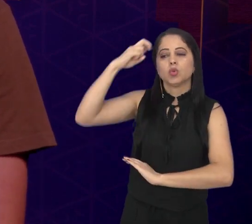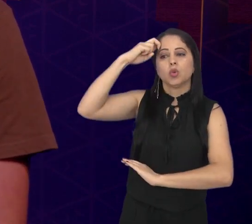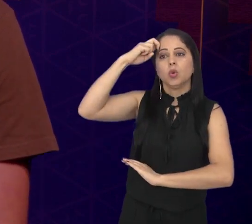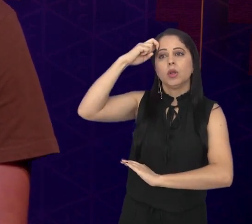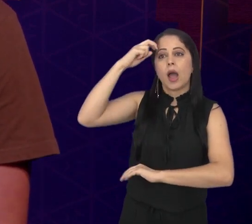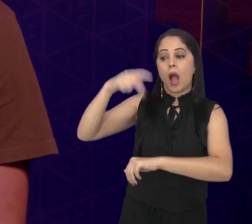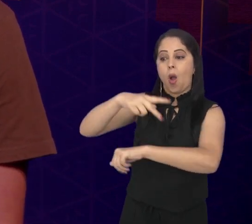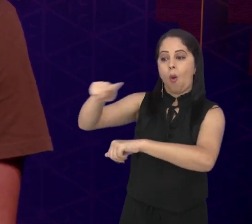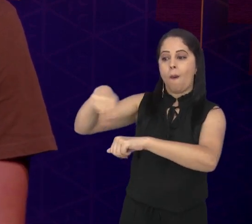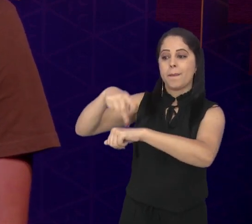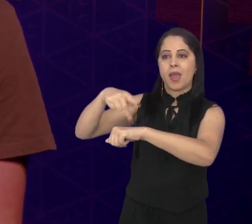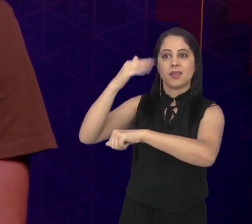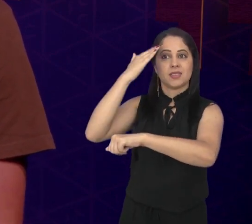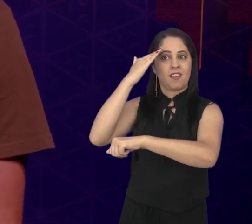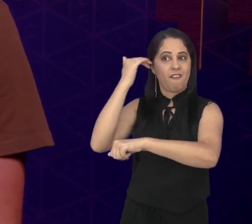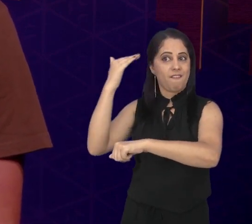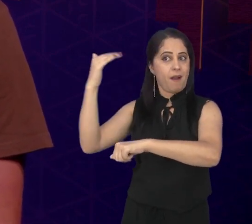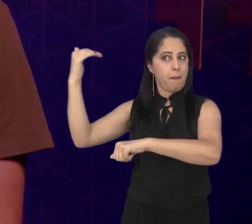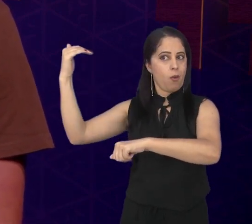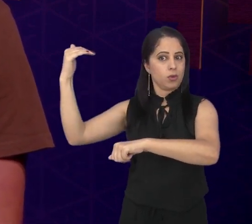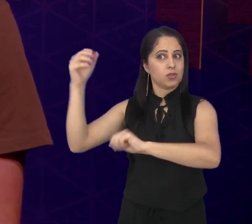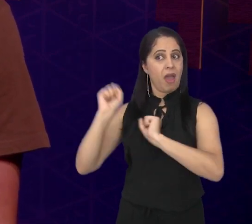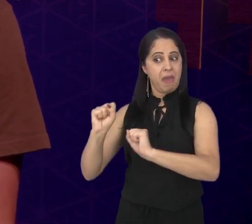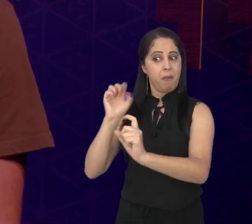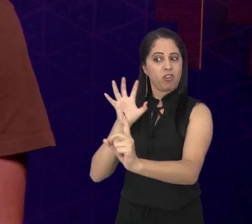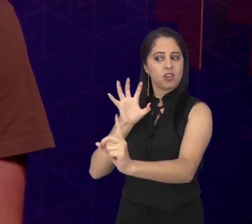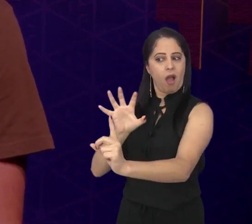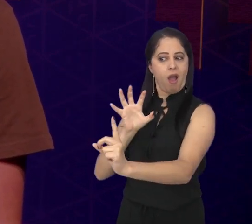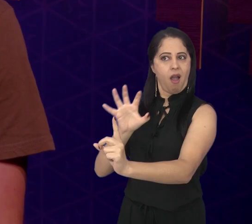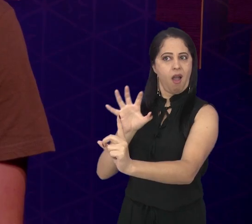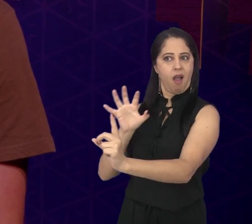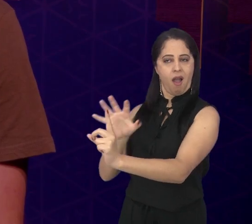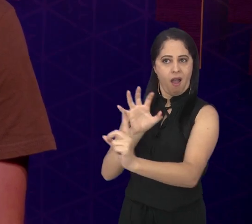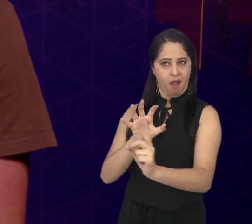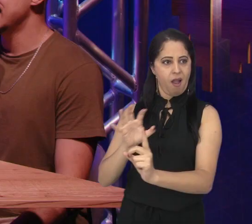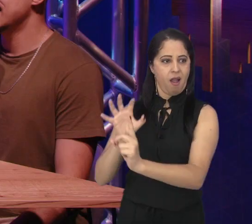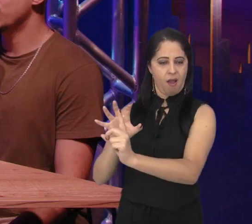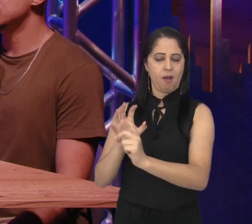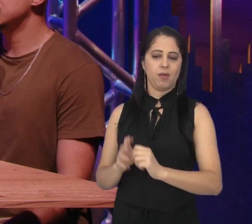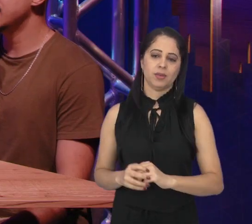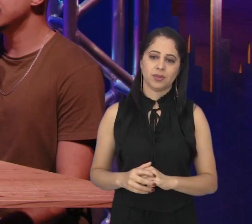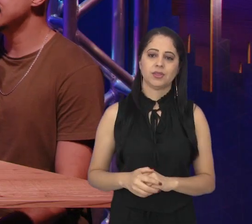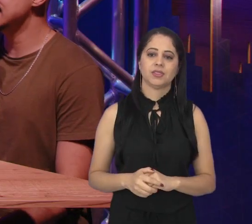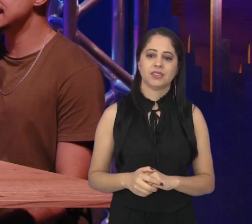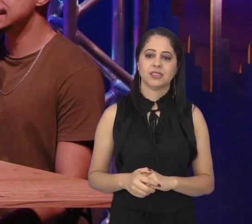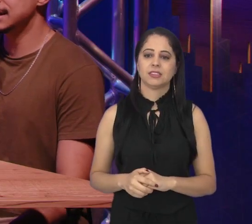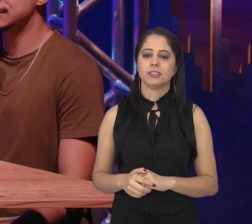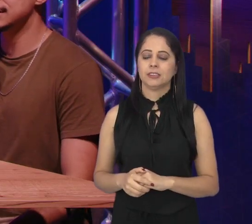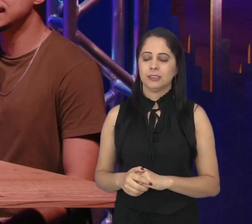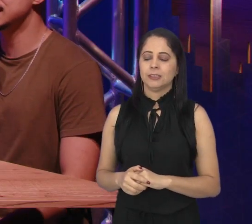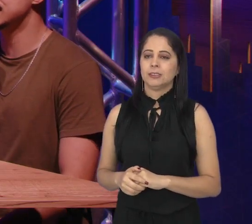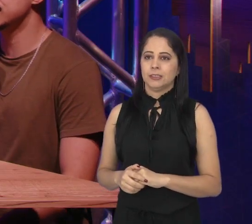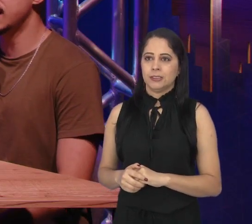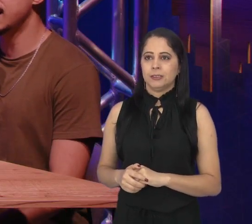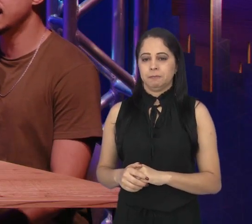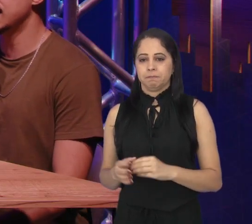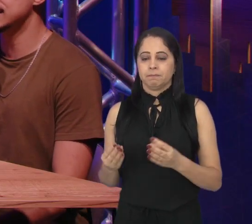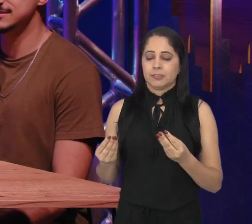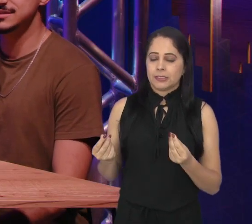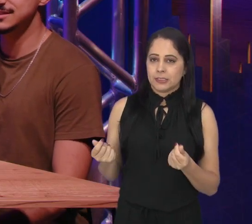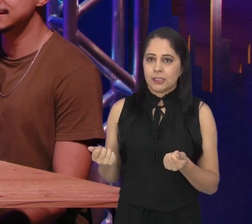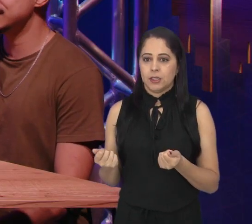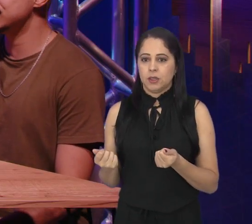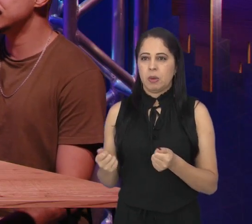ele fica mais conhecido, né, e mais influente. Exatamente. Eu acho que é aquele lance, né, Vicky?